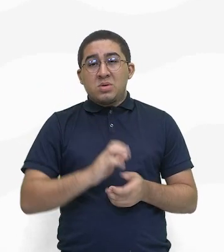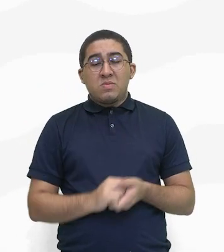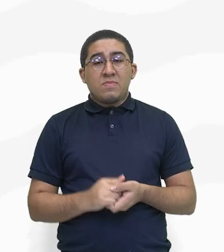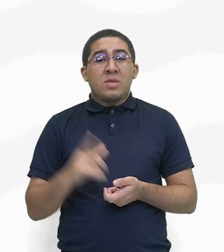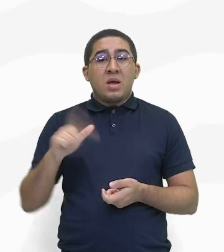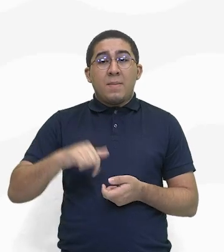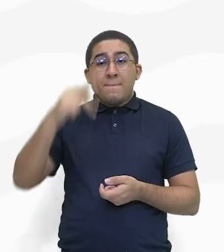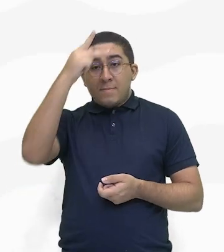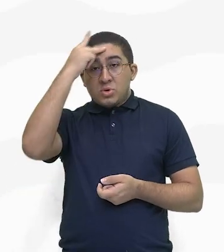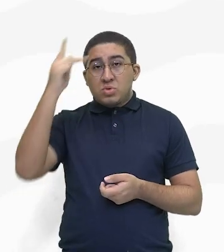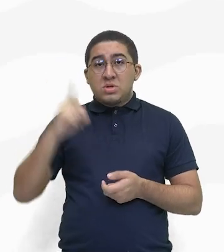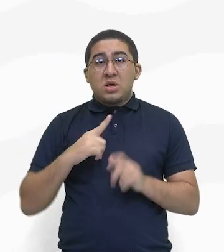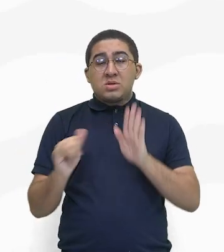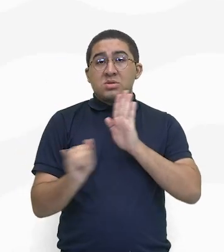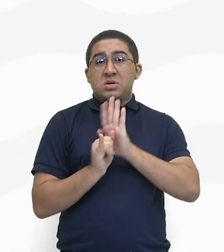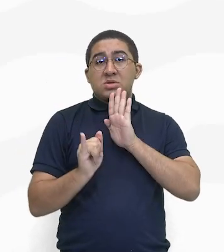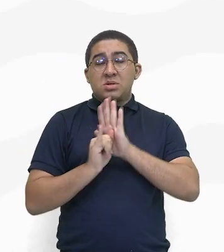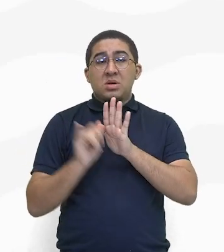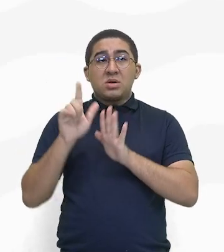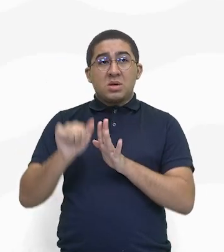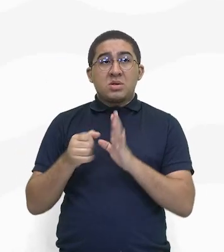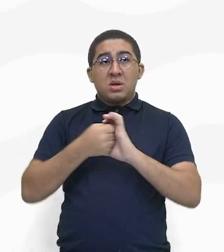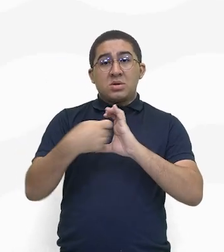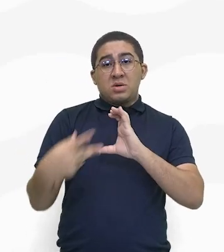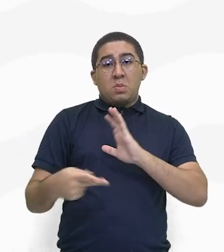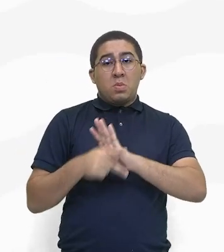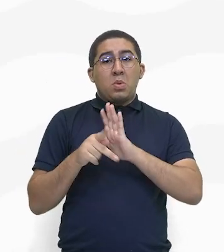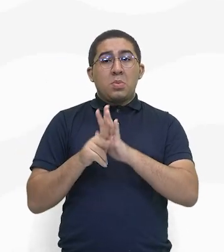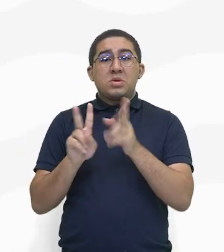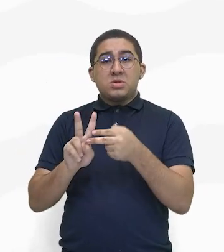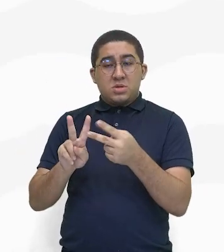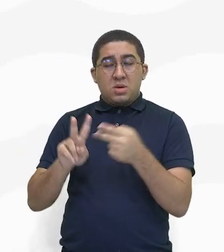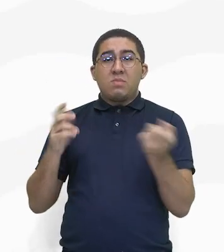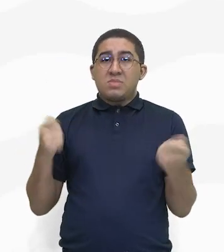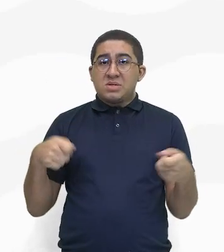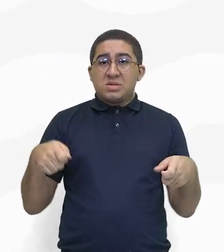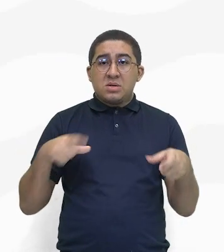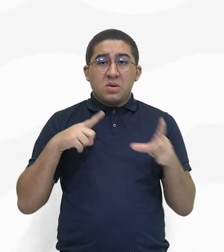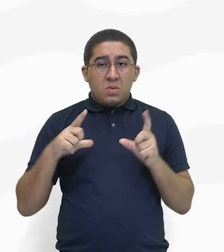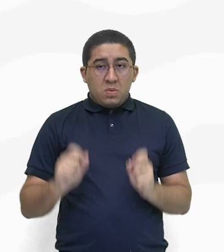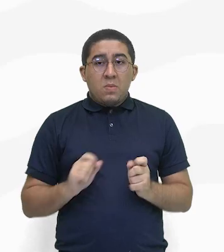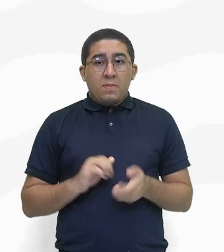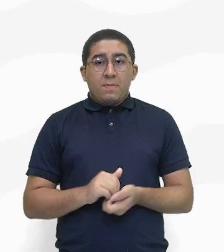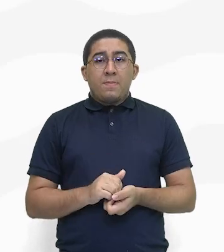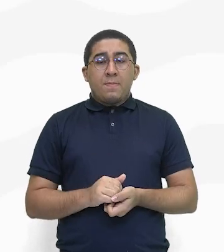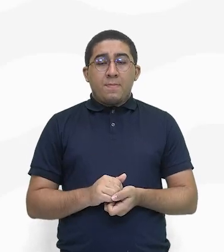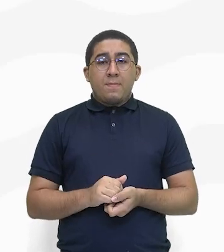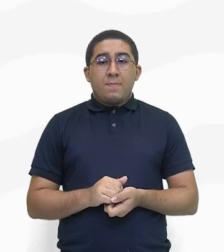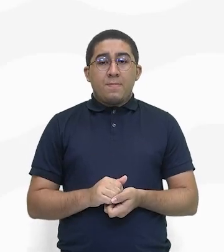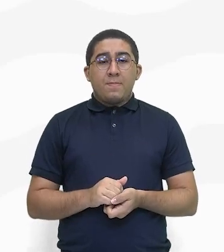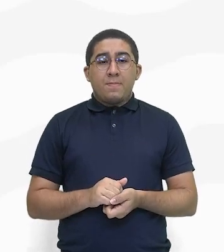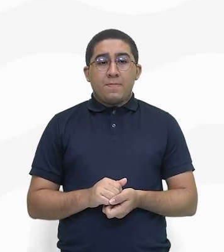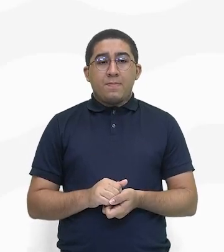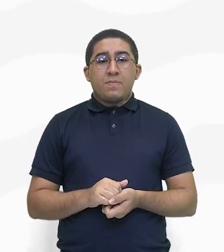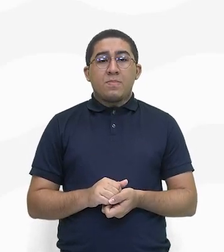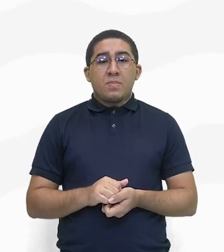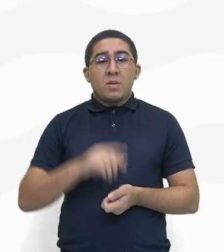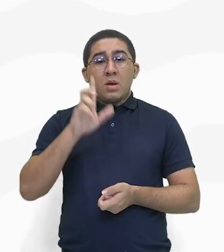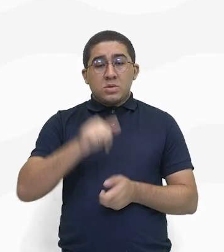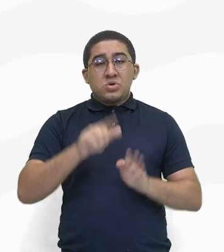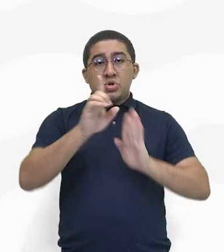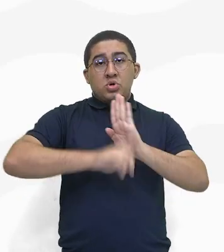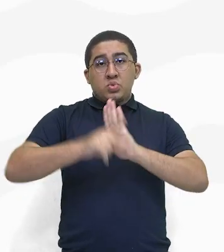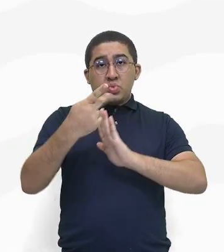identifica com essas características e que merece, que precisa, que tem que ter os seus